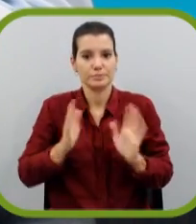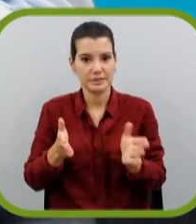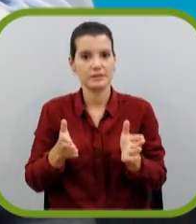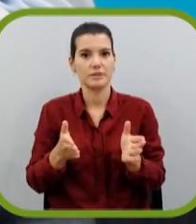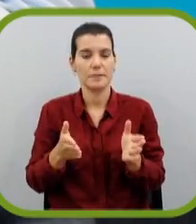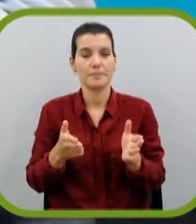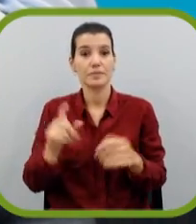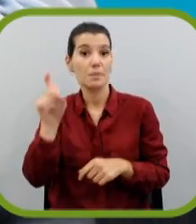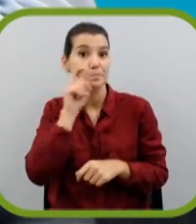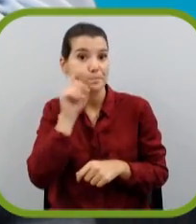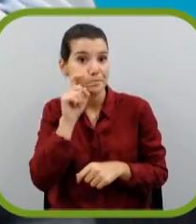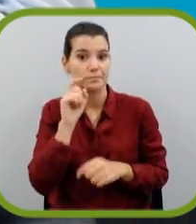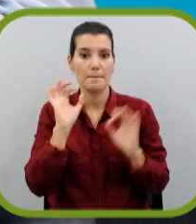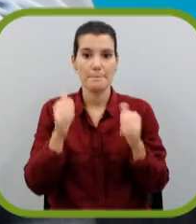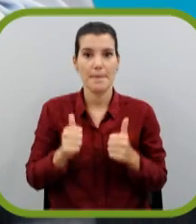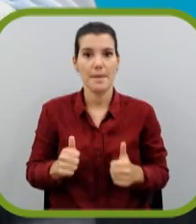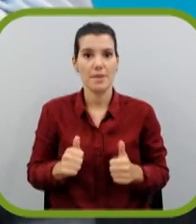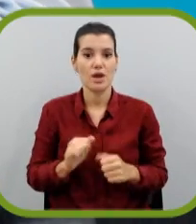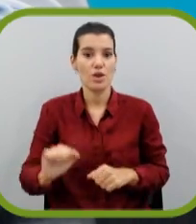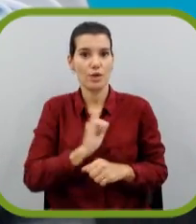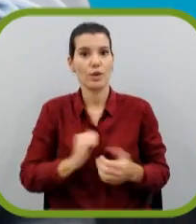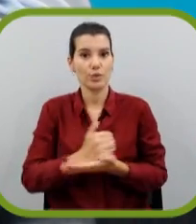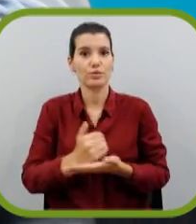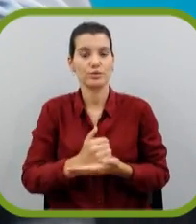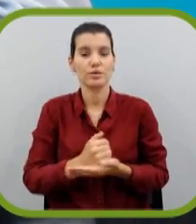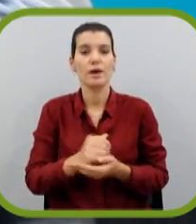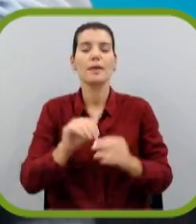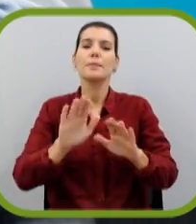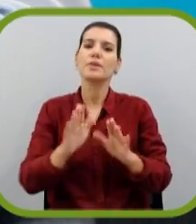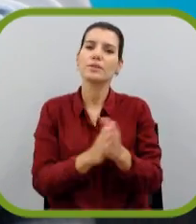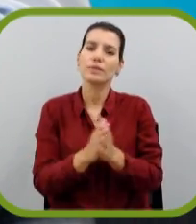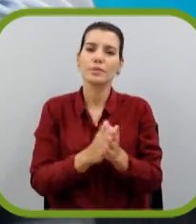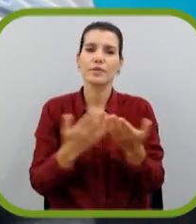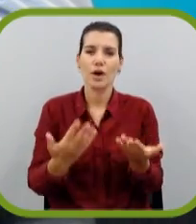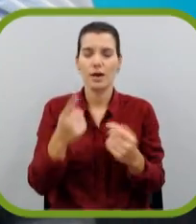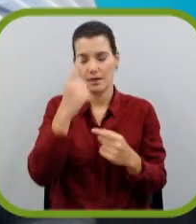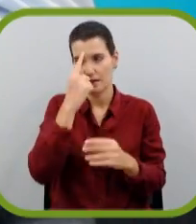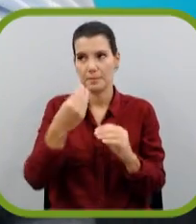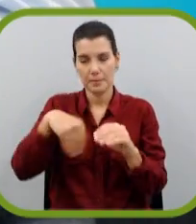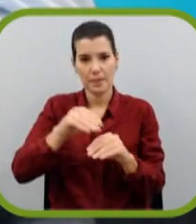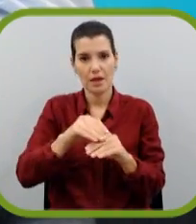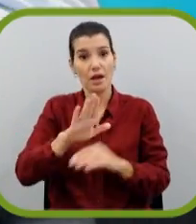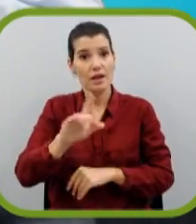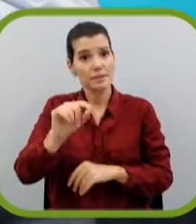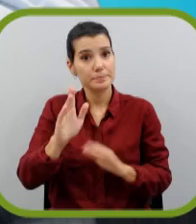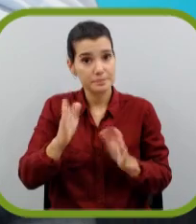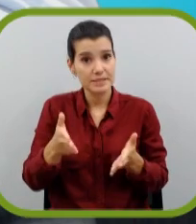agir atempadamente para proteger ativamente os nossos recursos. Mas já agora, somando só mais uma coisa,